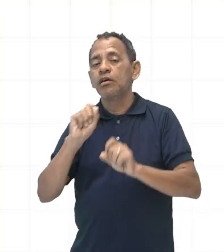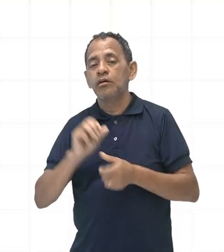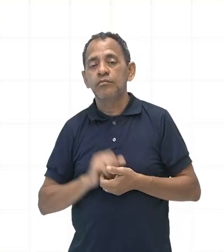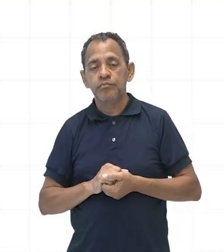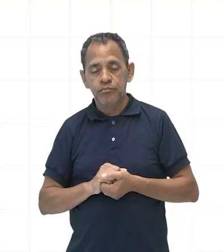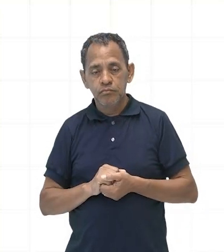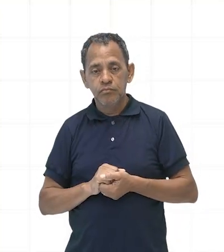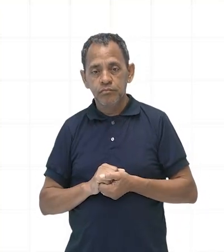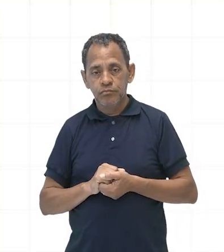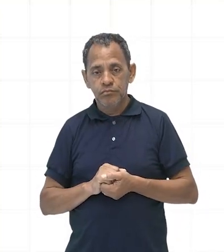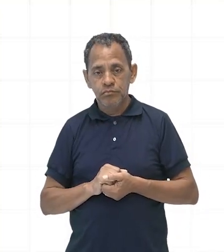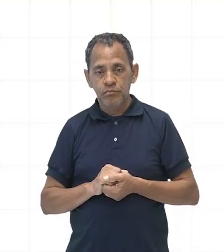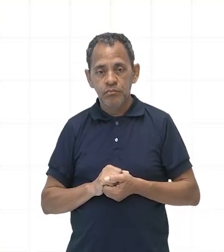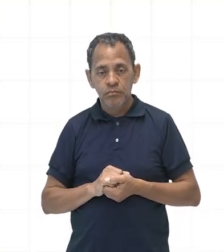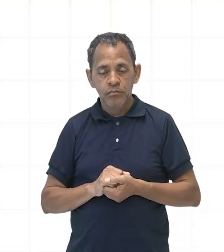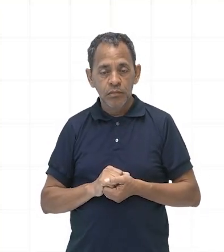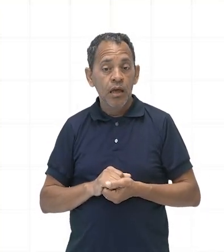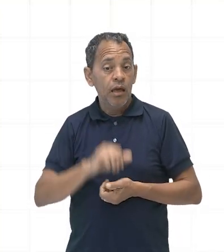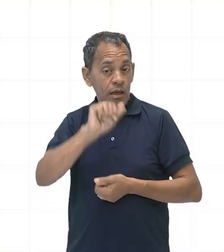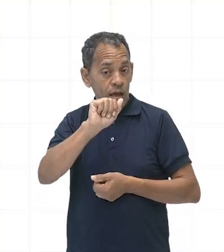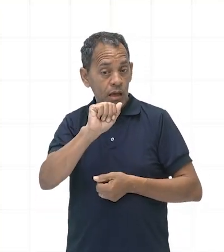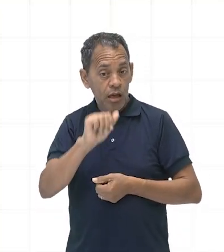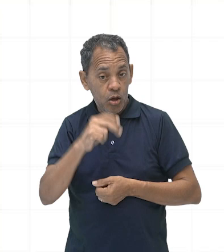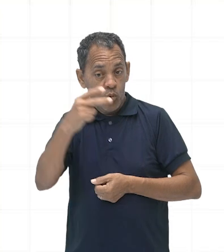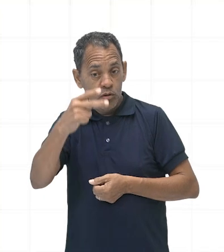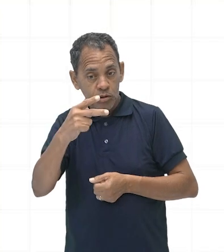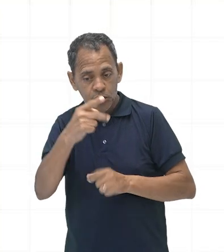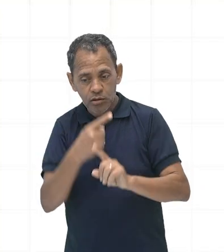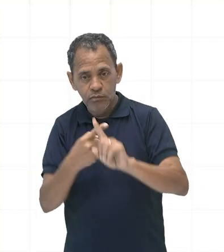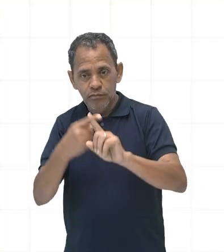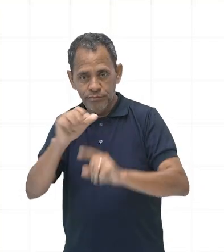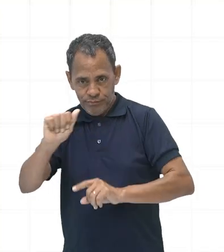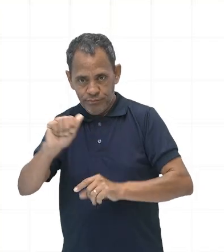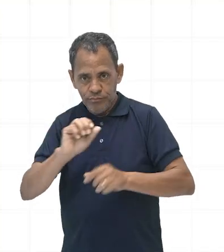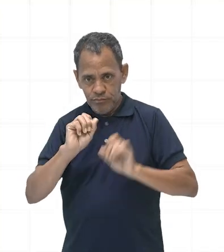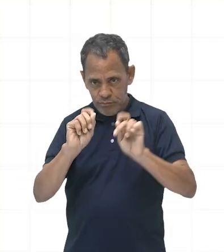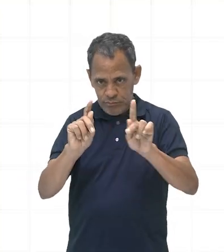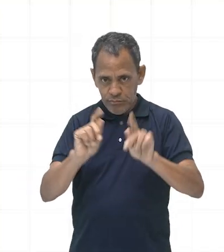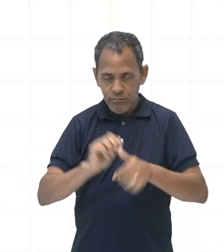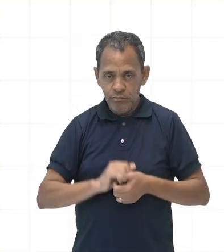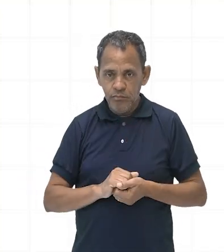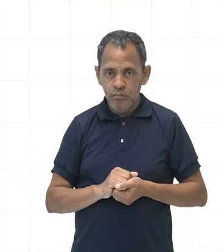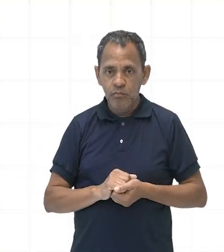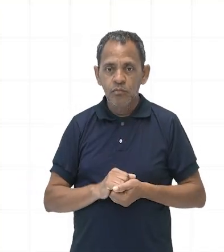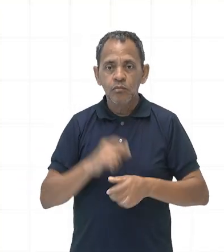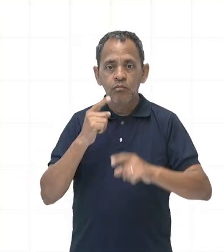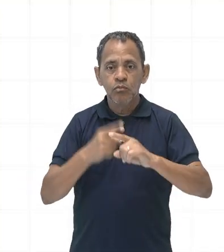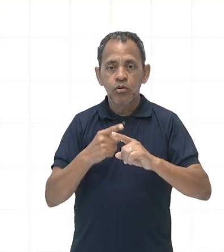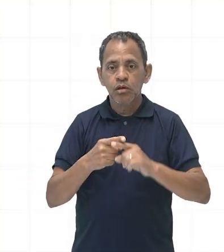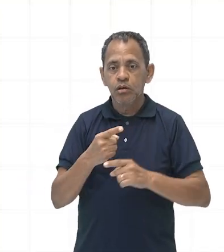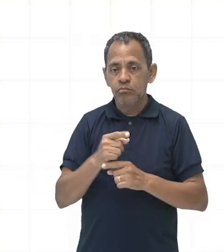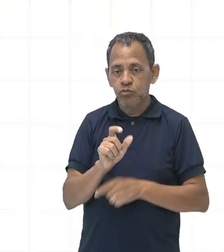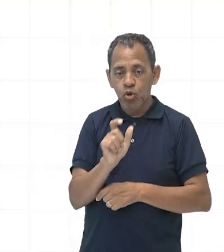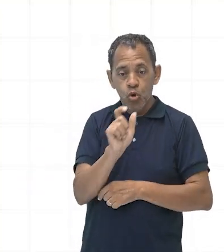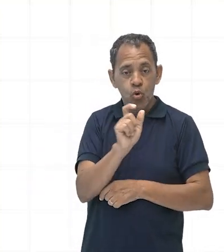a mesma coisa que A ao quadrado vezes A, certo? Porque quando o expoente é 1, eu vou repetir a